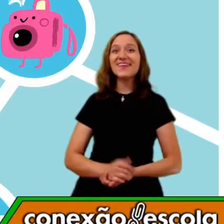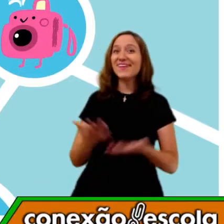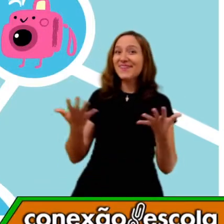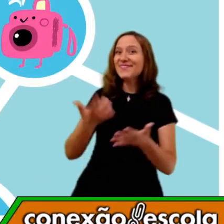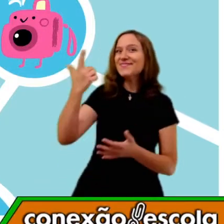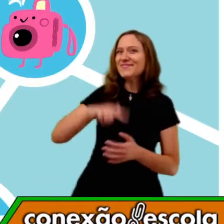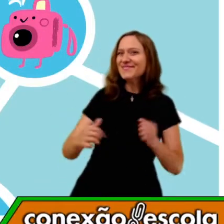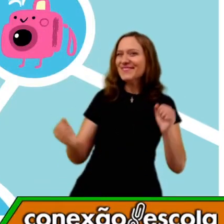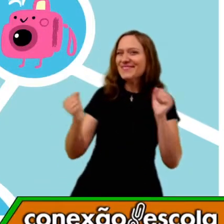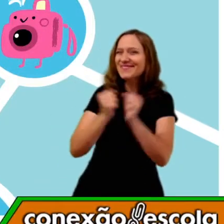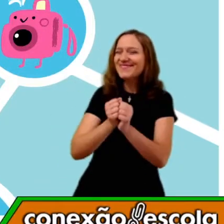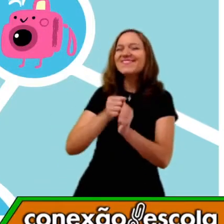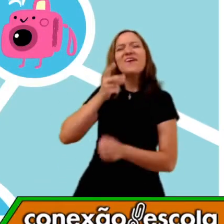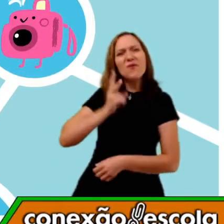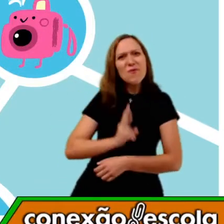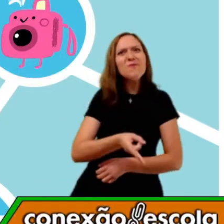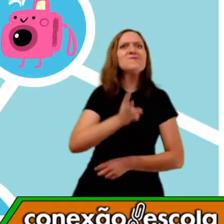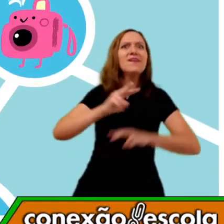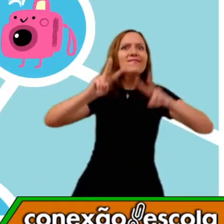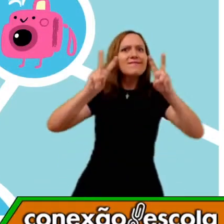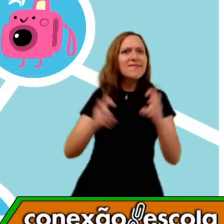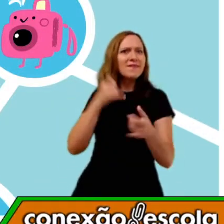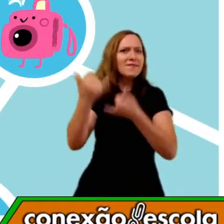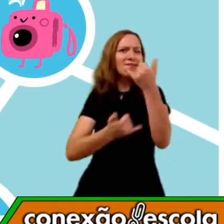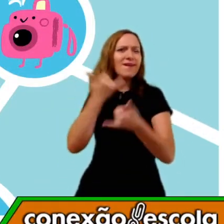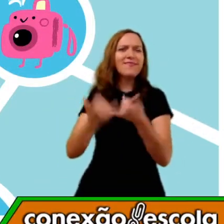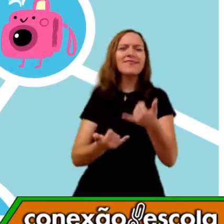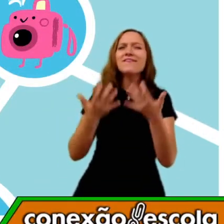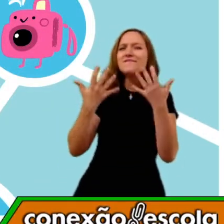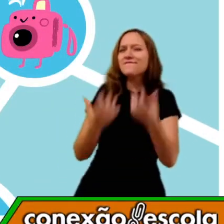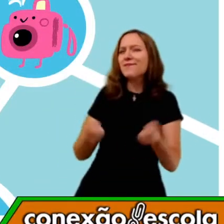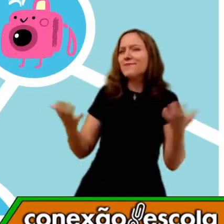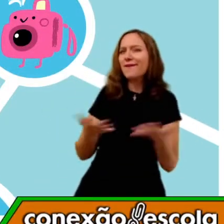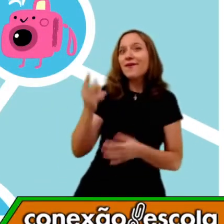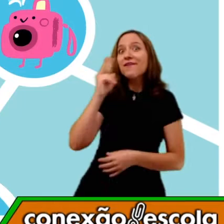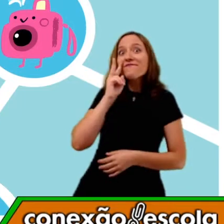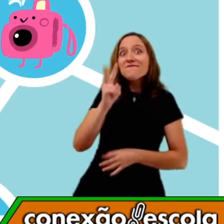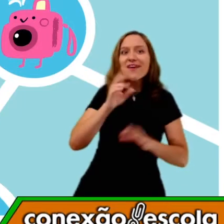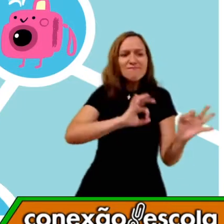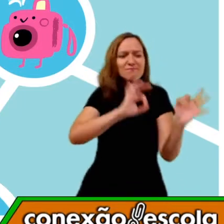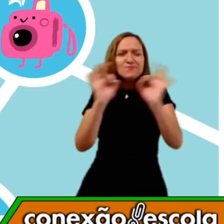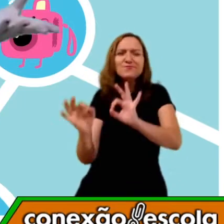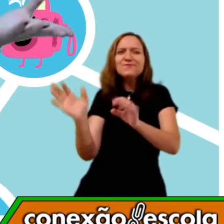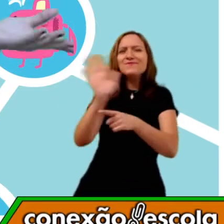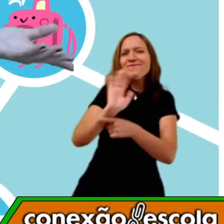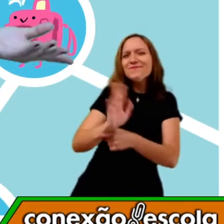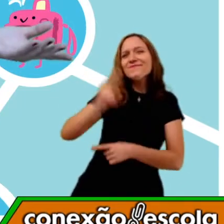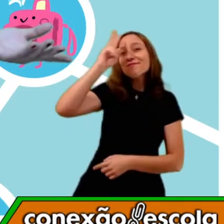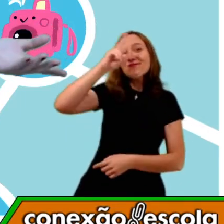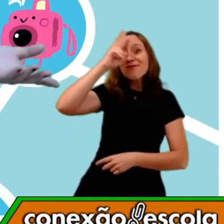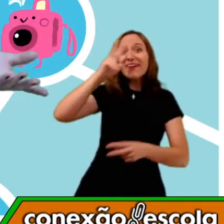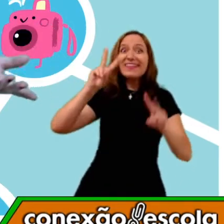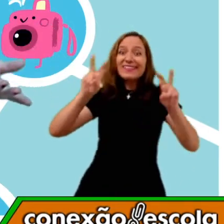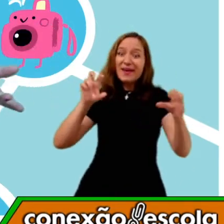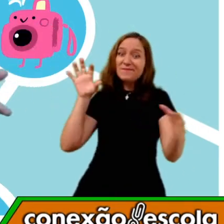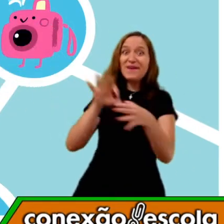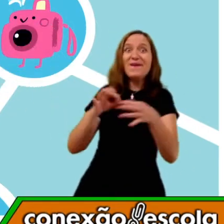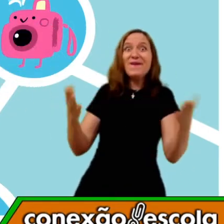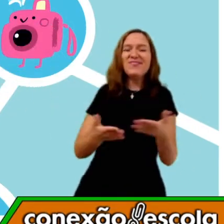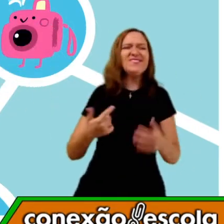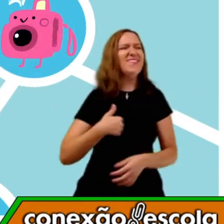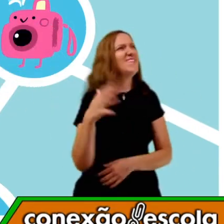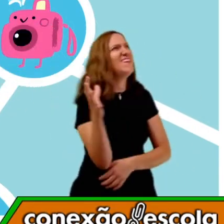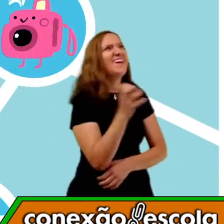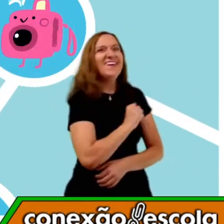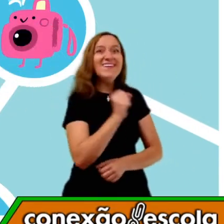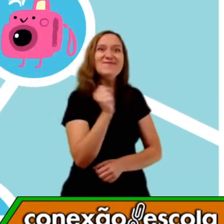voltamos para continuar essa conversa de brincadeira que tal apreciar mais uma história que tem tudo a ver com o nosso tema de hoje eu